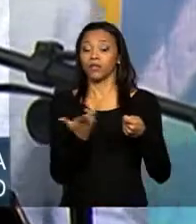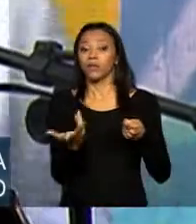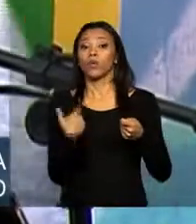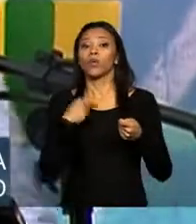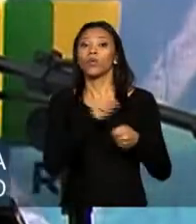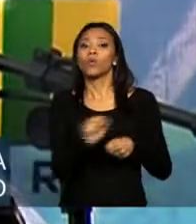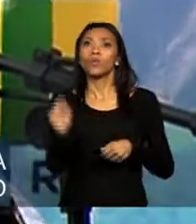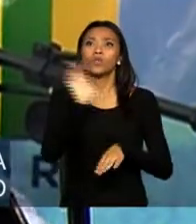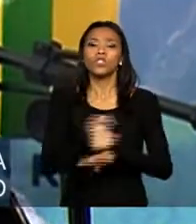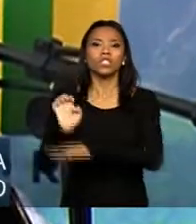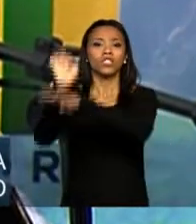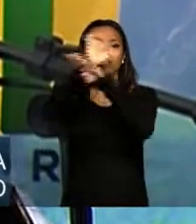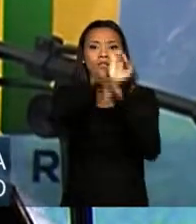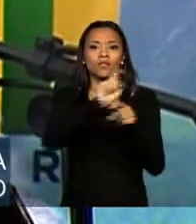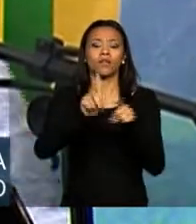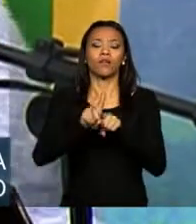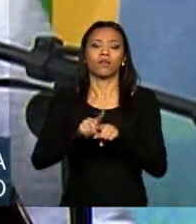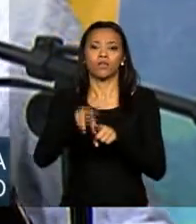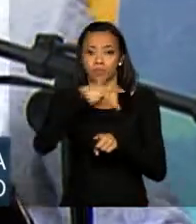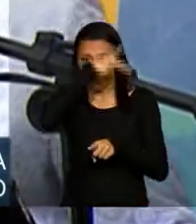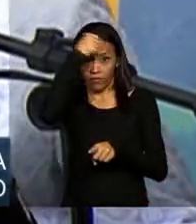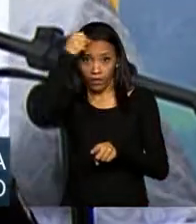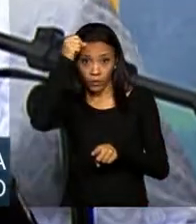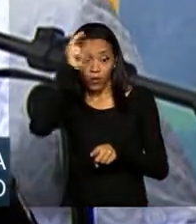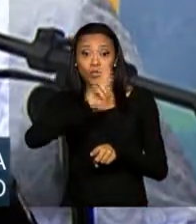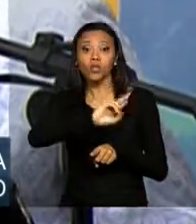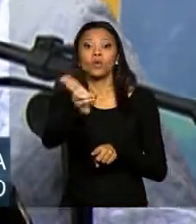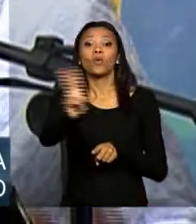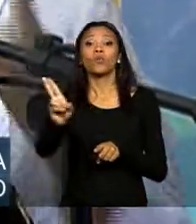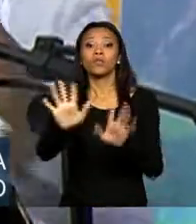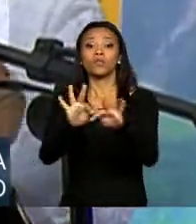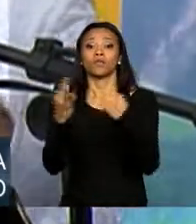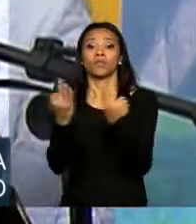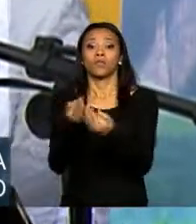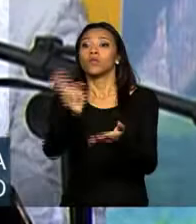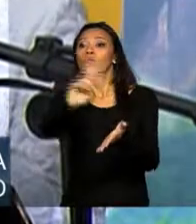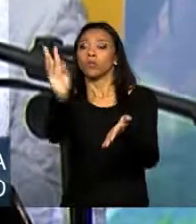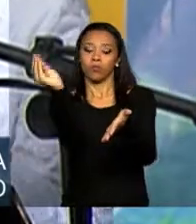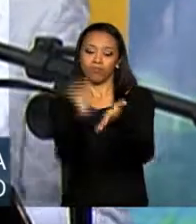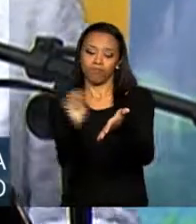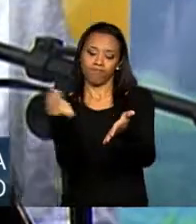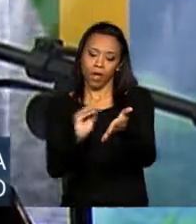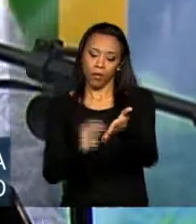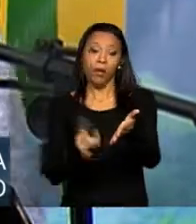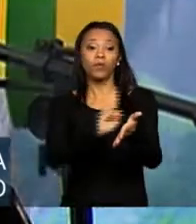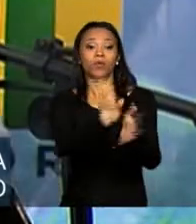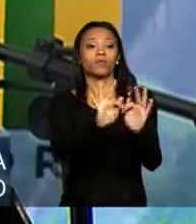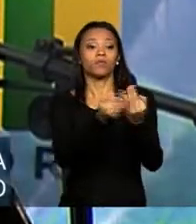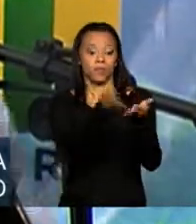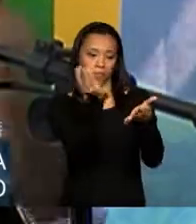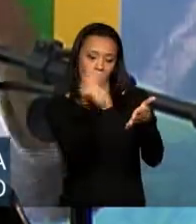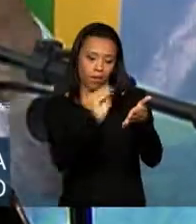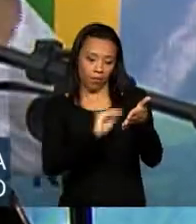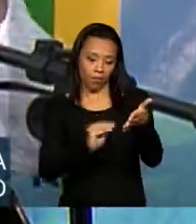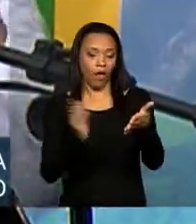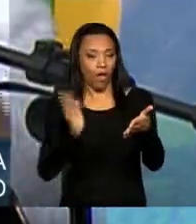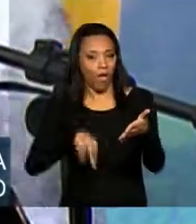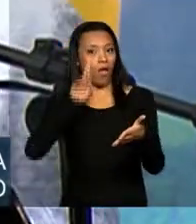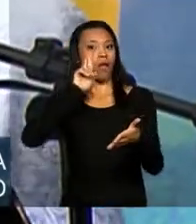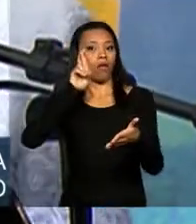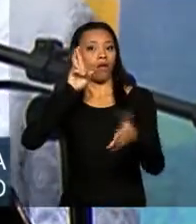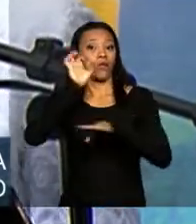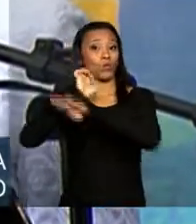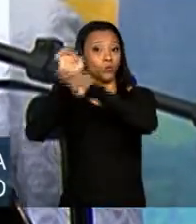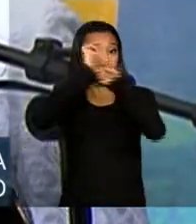prefeituras cadastram e um cadastro tem de ser público o cadastro tem de ser